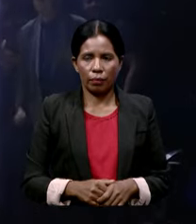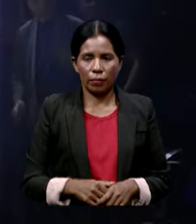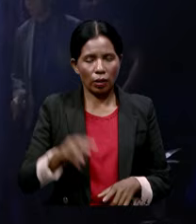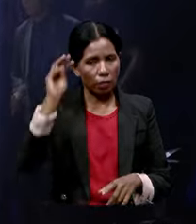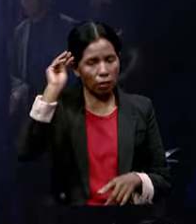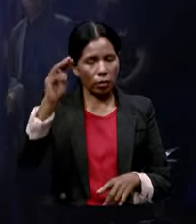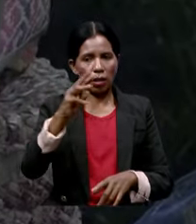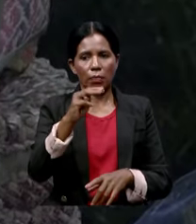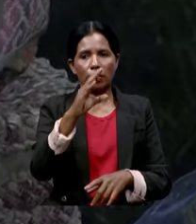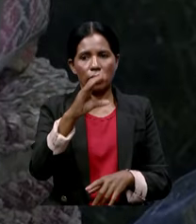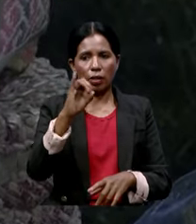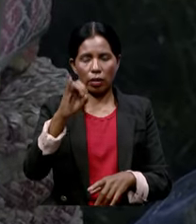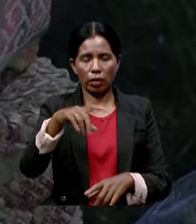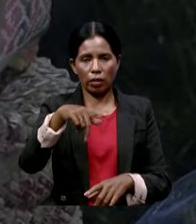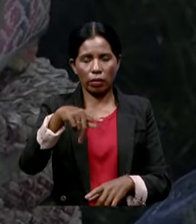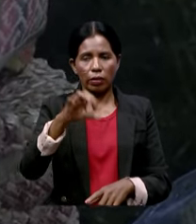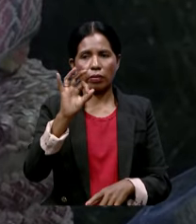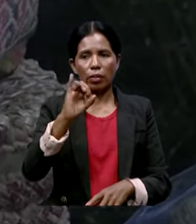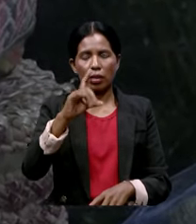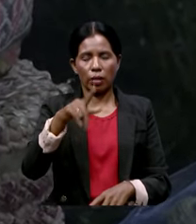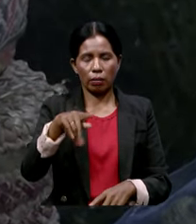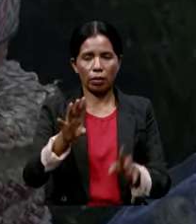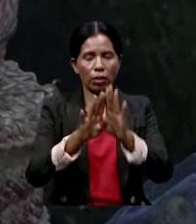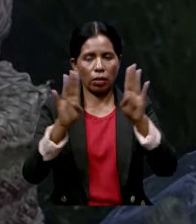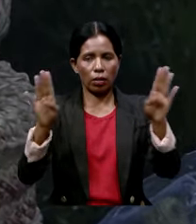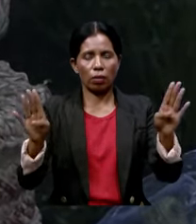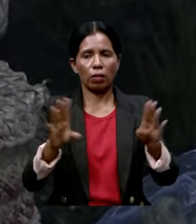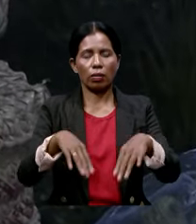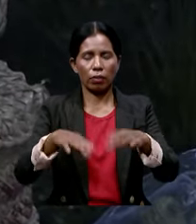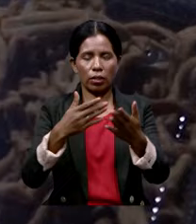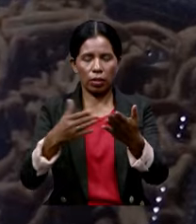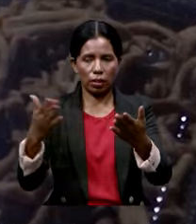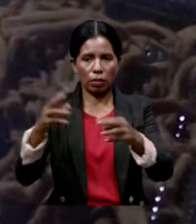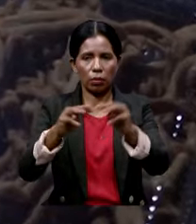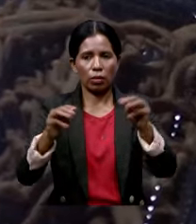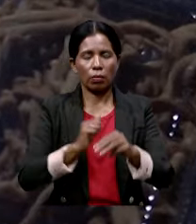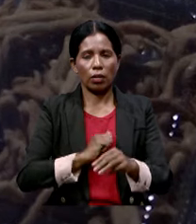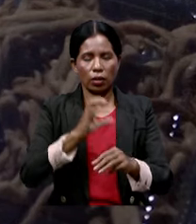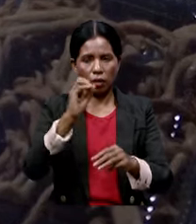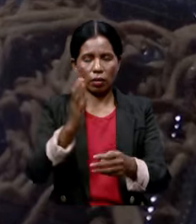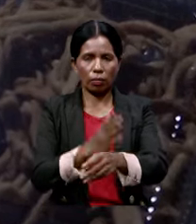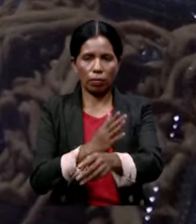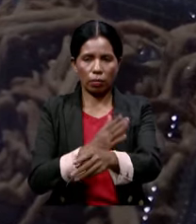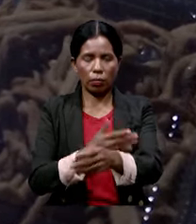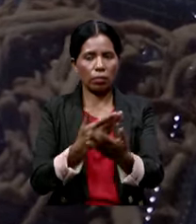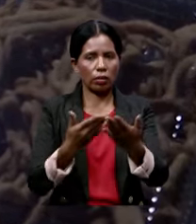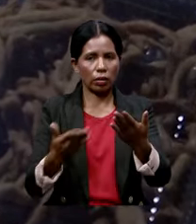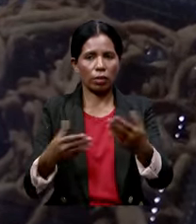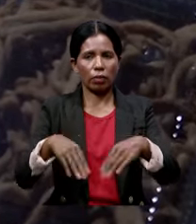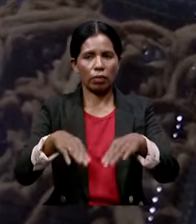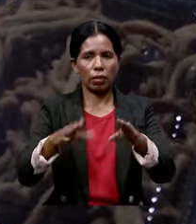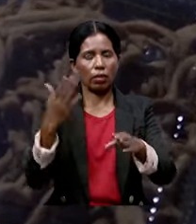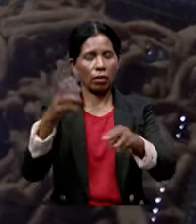Ministro do Comércio na Indústria, Filipe Nino Pereira, halou a abertura feira produto local e município de Inaru, onde promove produto local e município